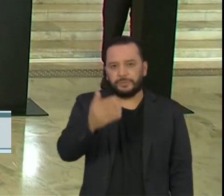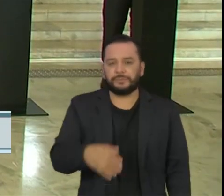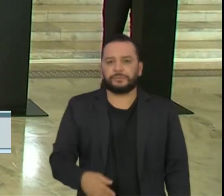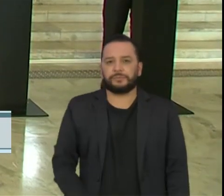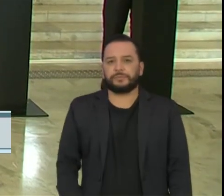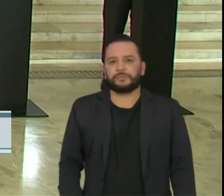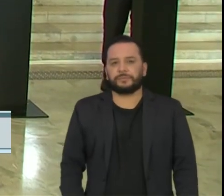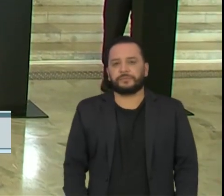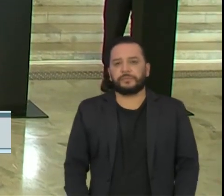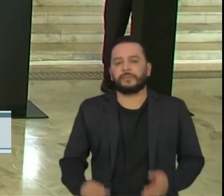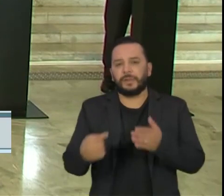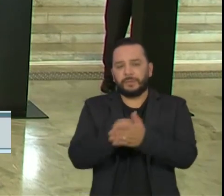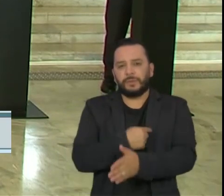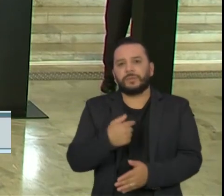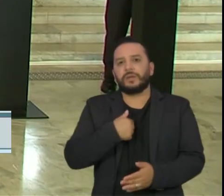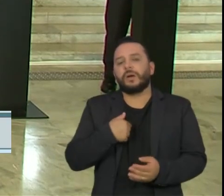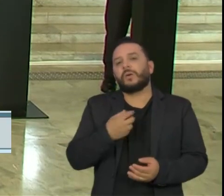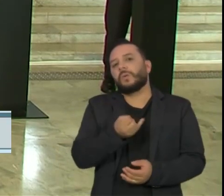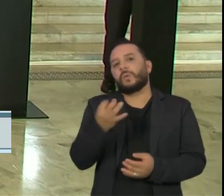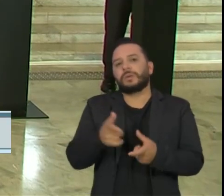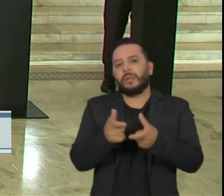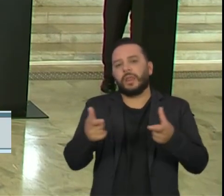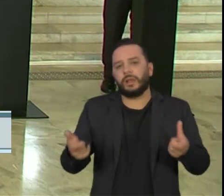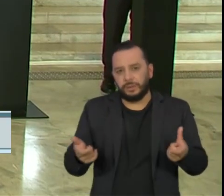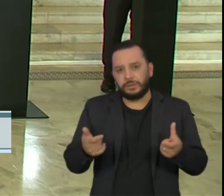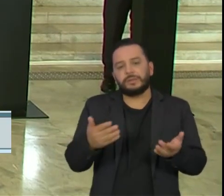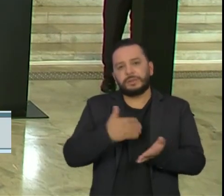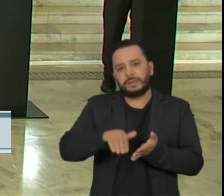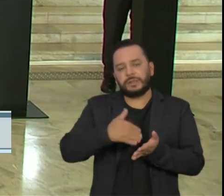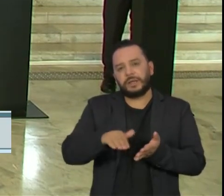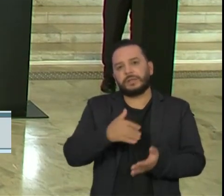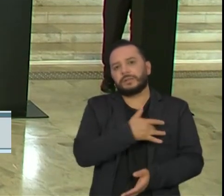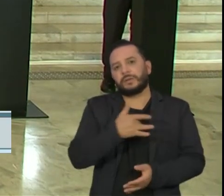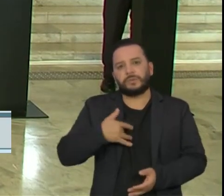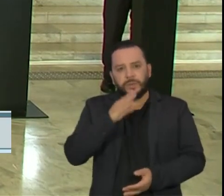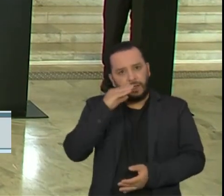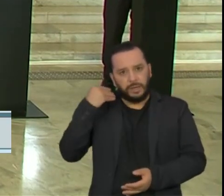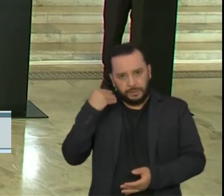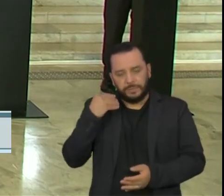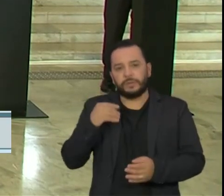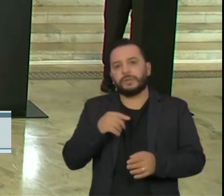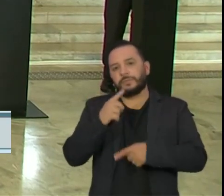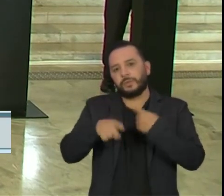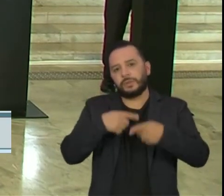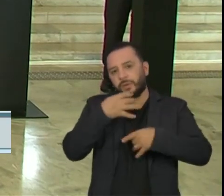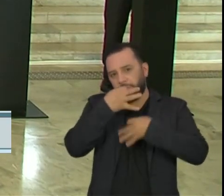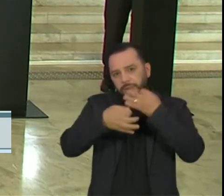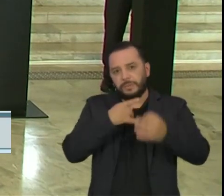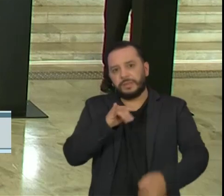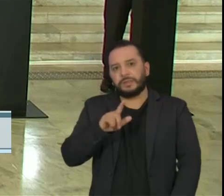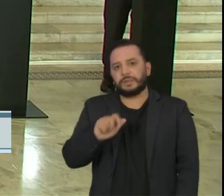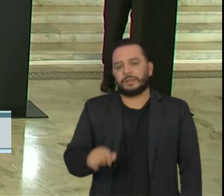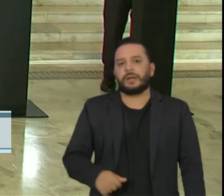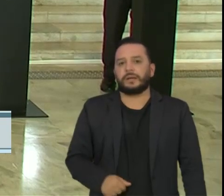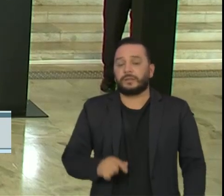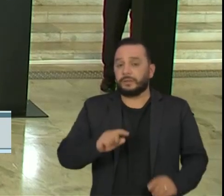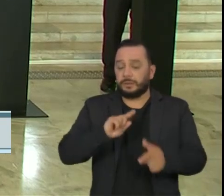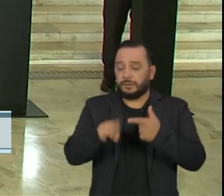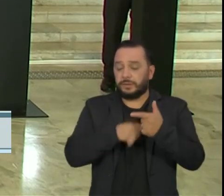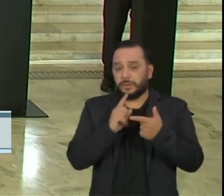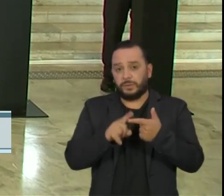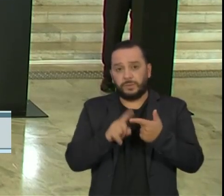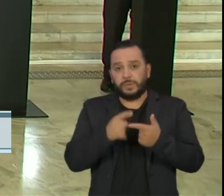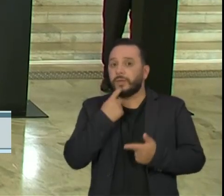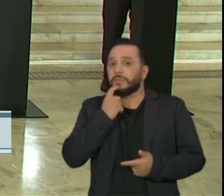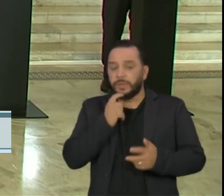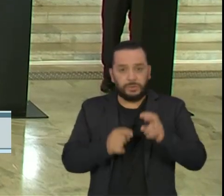Primeira pergunta sobre aumento de casos, responde o secretário da Saúde, José Henrique German, com comentários da Patrícia Ellen. A segunda,